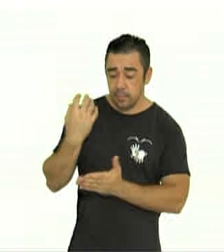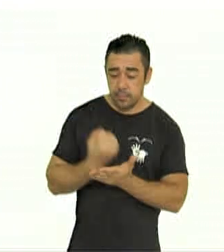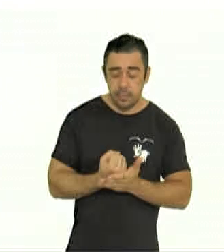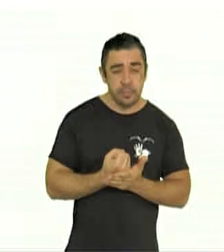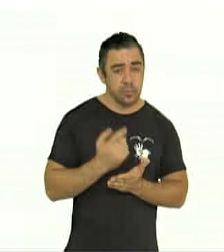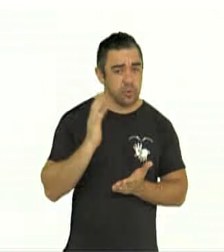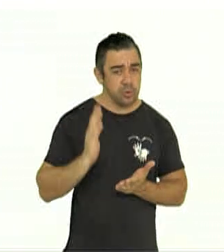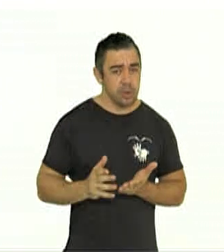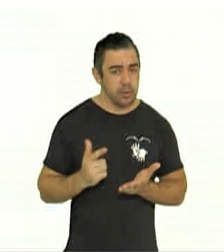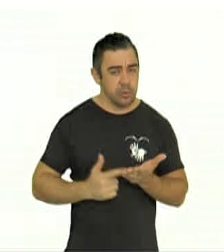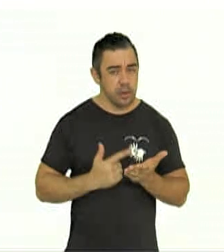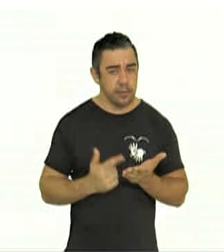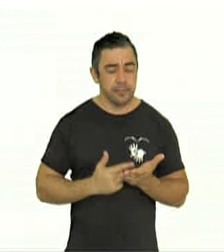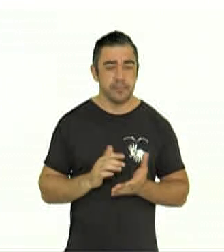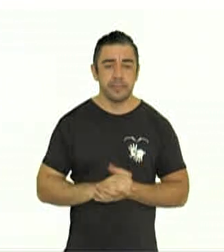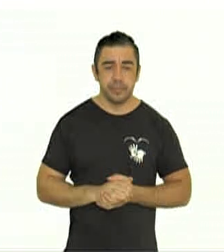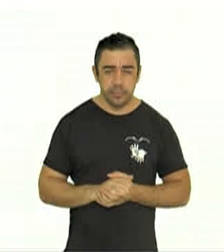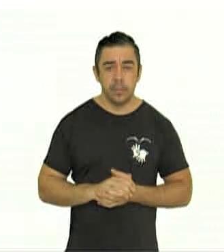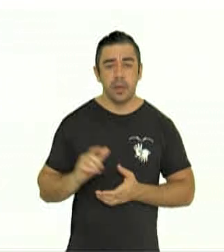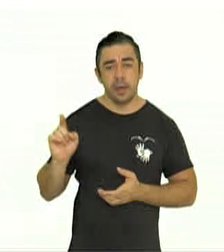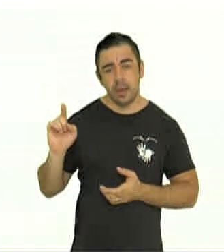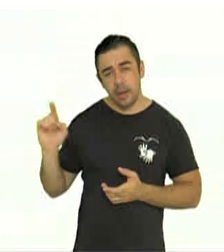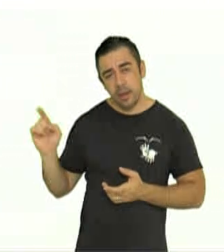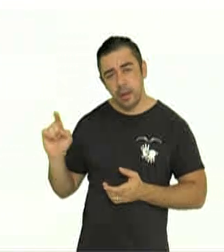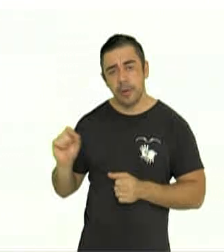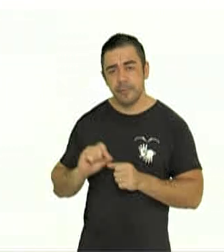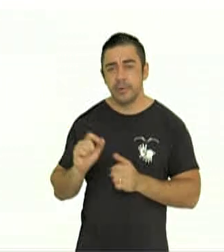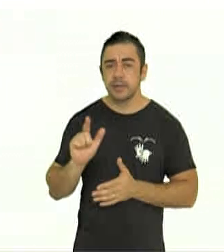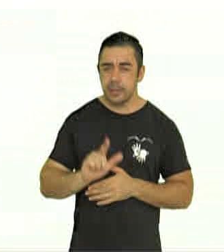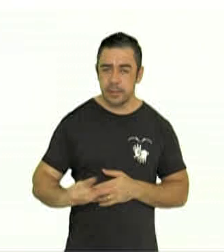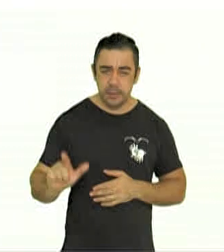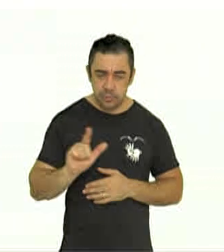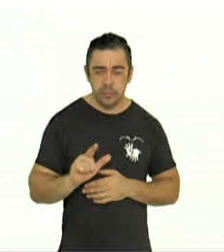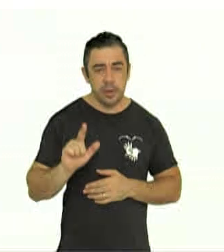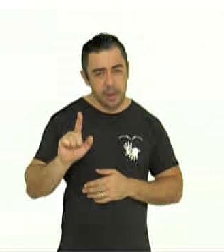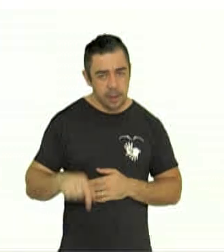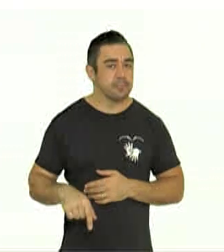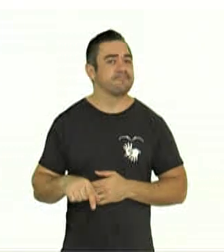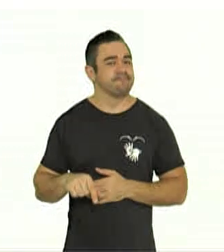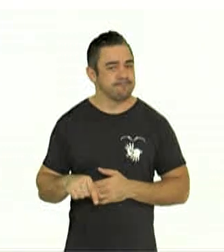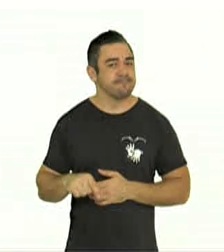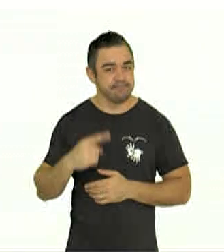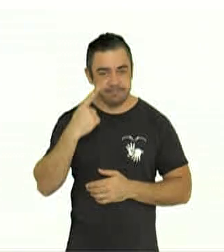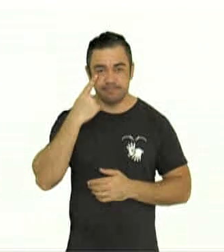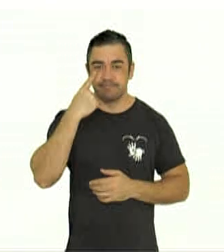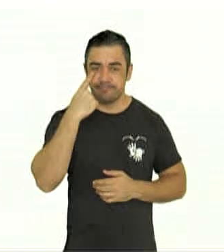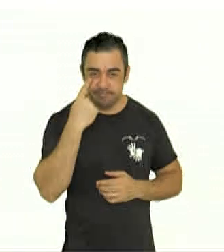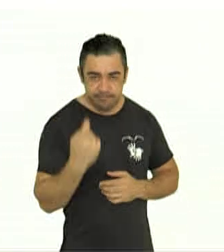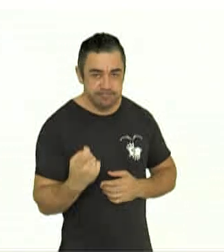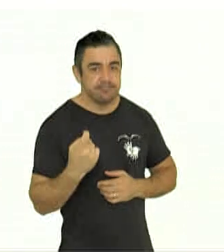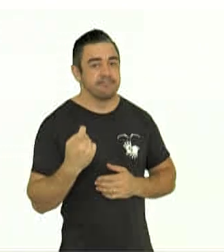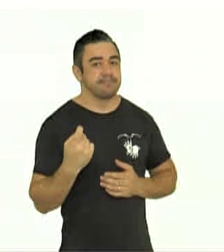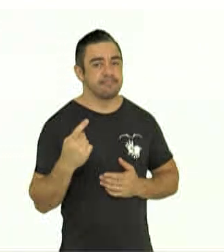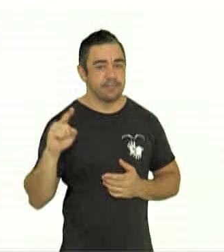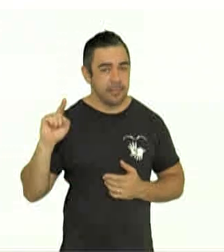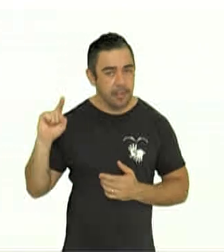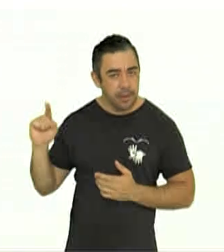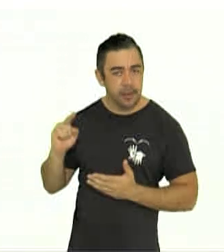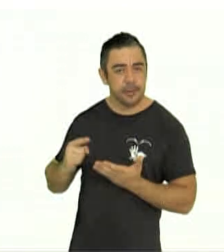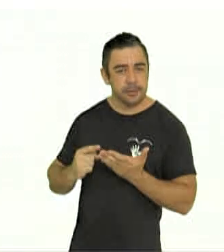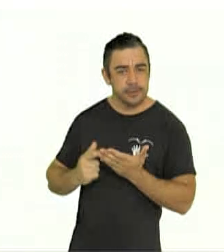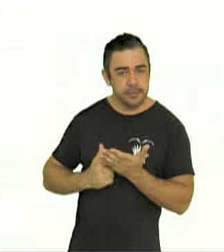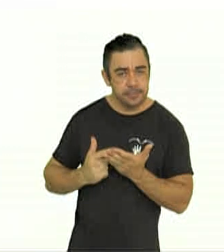livro, tá? Então, ele transformou isso em literatura e isso que é tão interessante nessa obra,